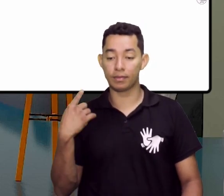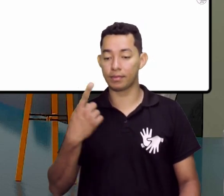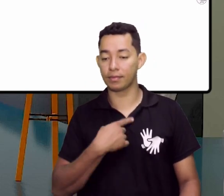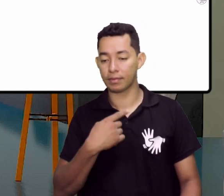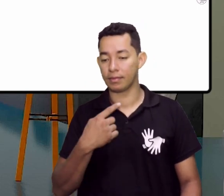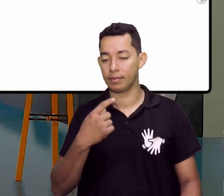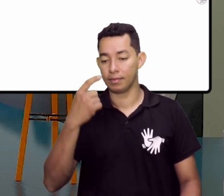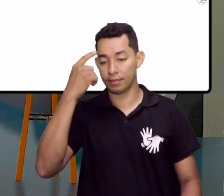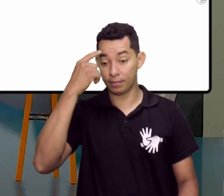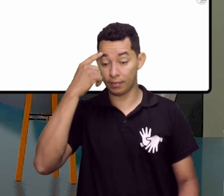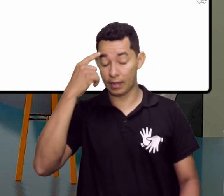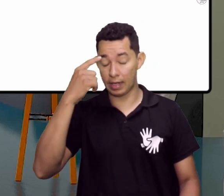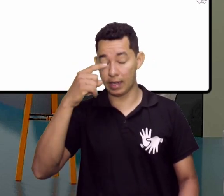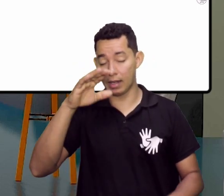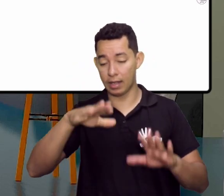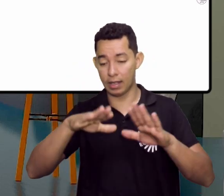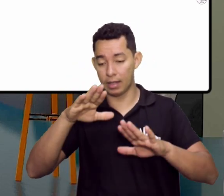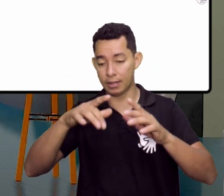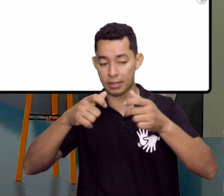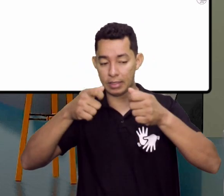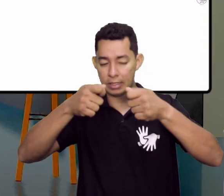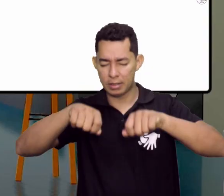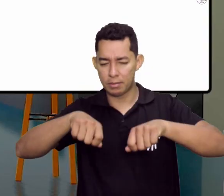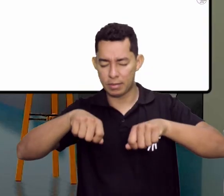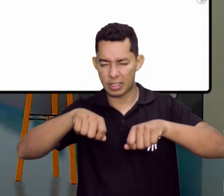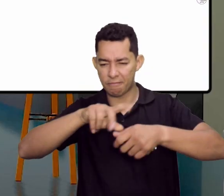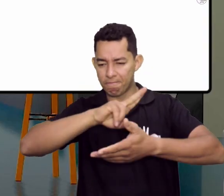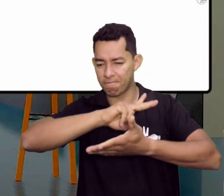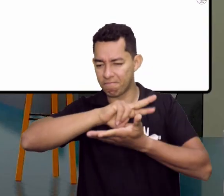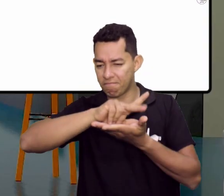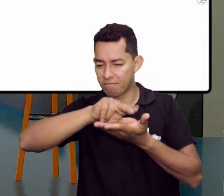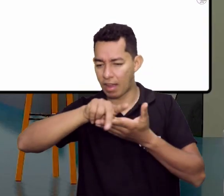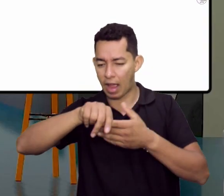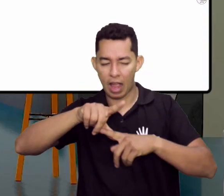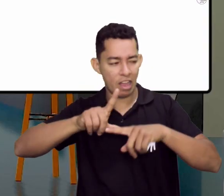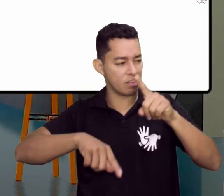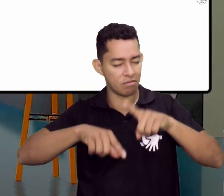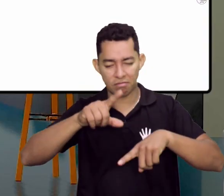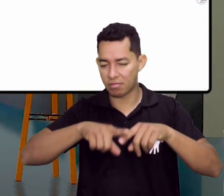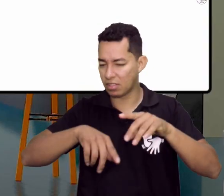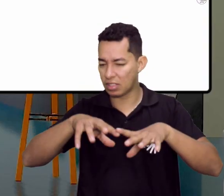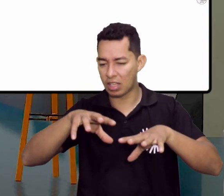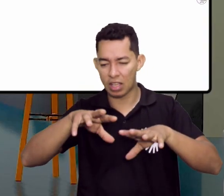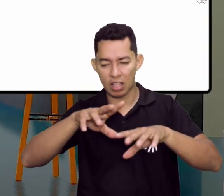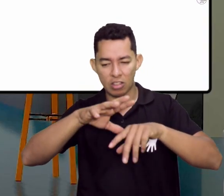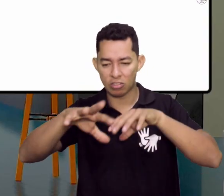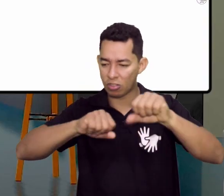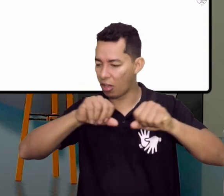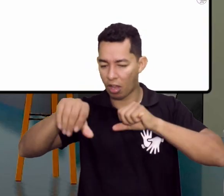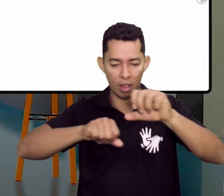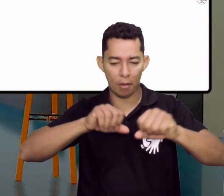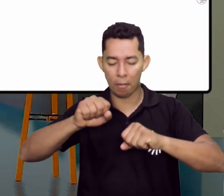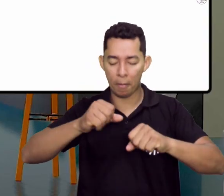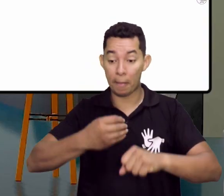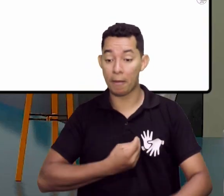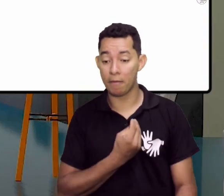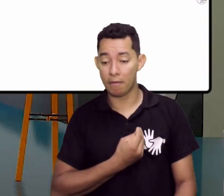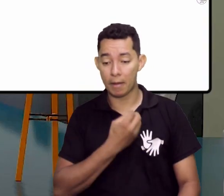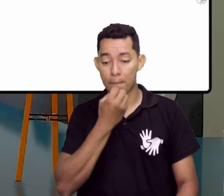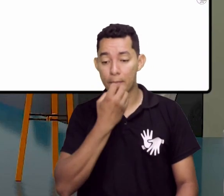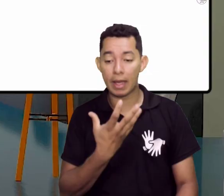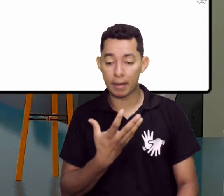pensa que a gente precisa de muito mais coisas para ser feliz, para viver bem. E não